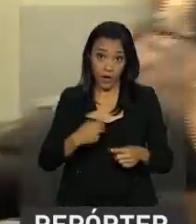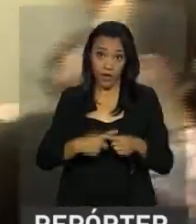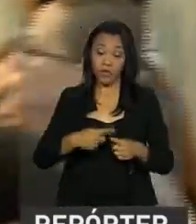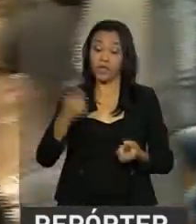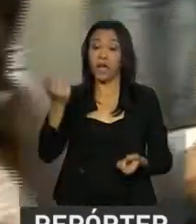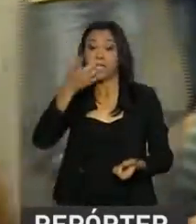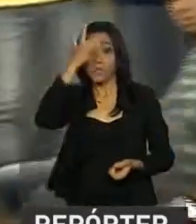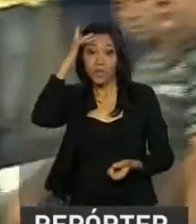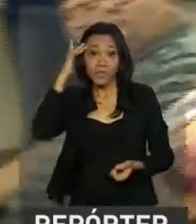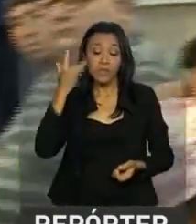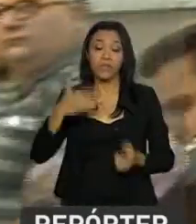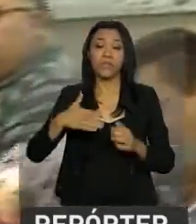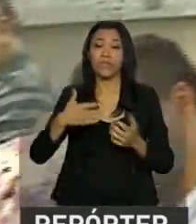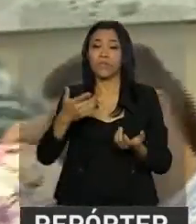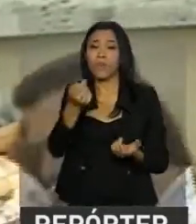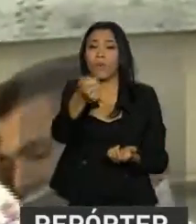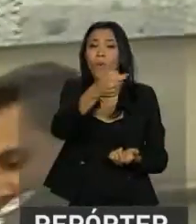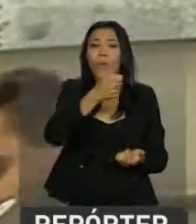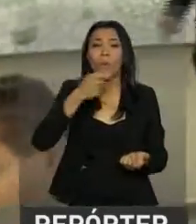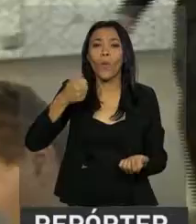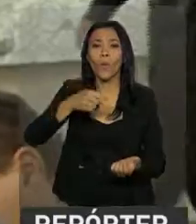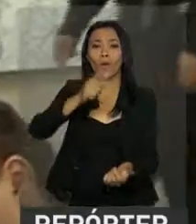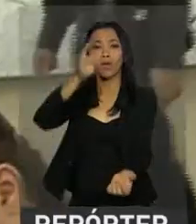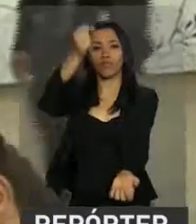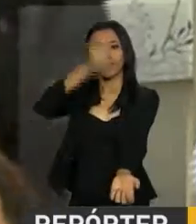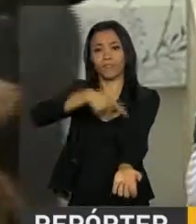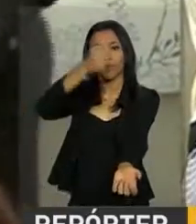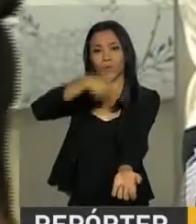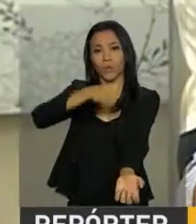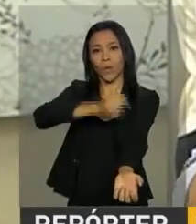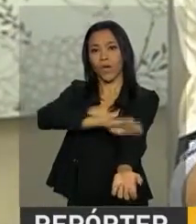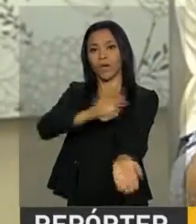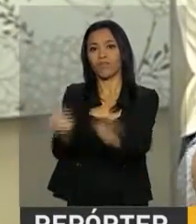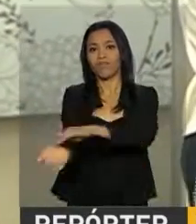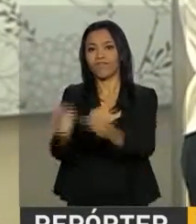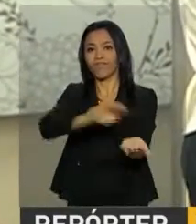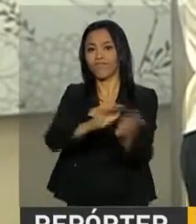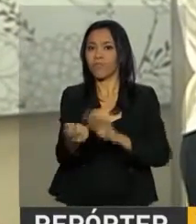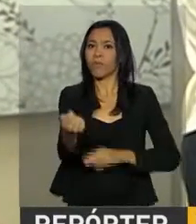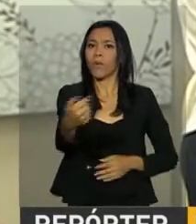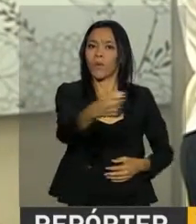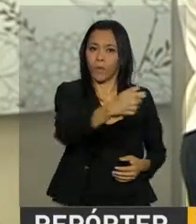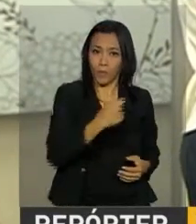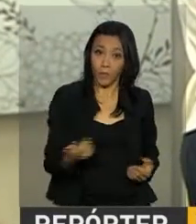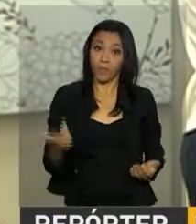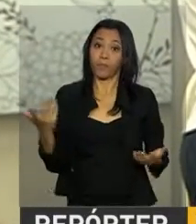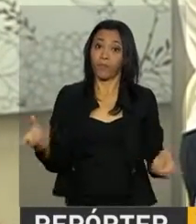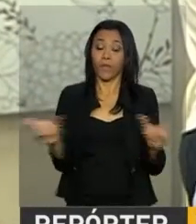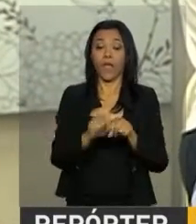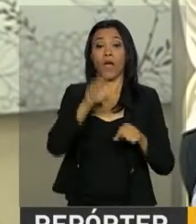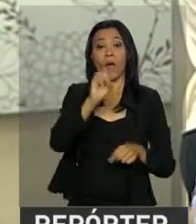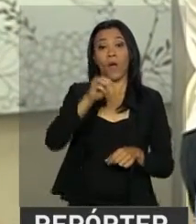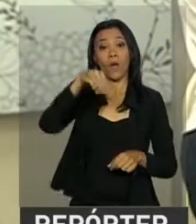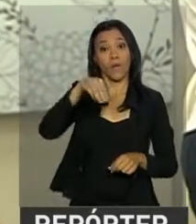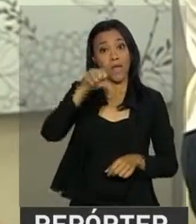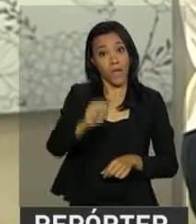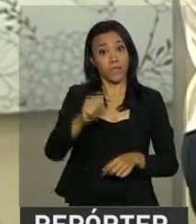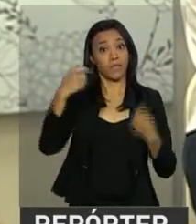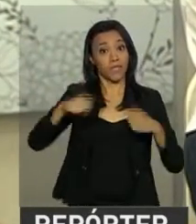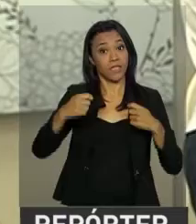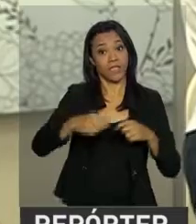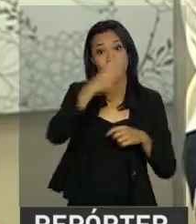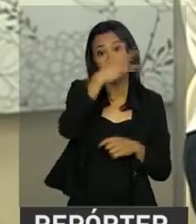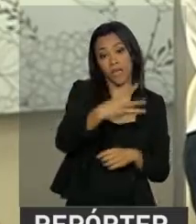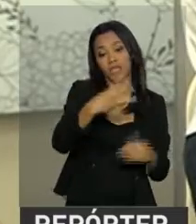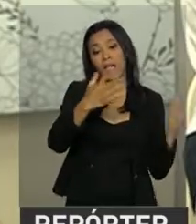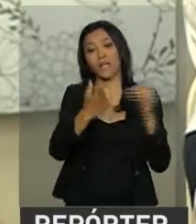Brasil está bem abaixo do ideal, menos de 2% da população, enquanto a Organização Mundial de Saúde recomenda de